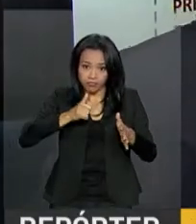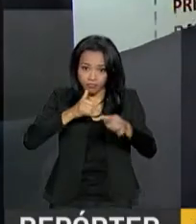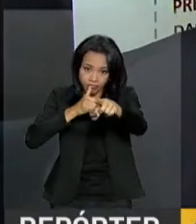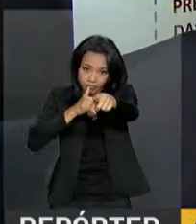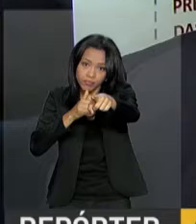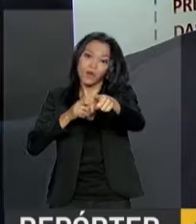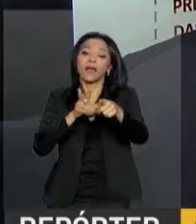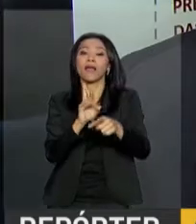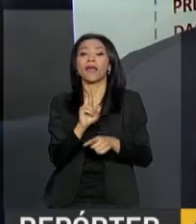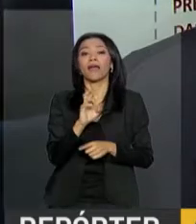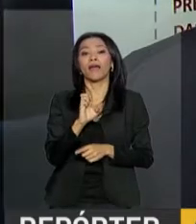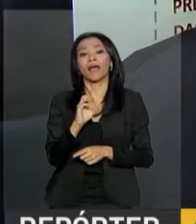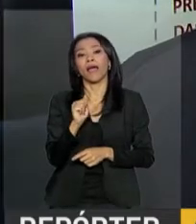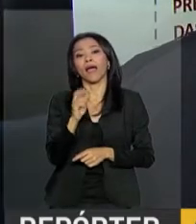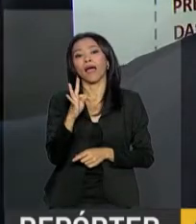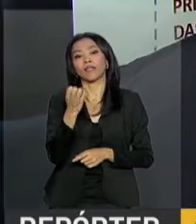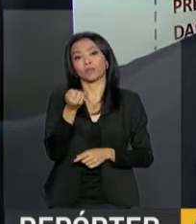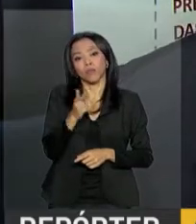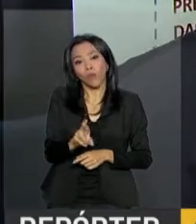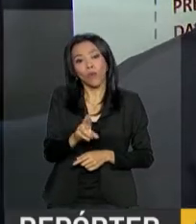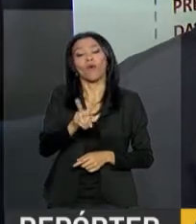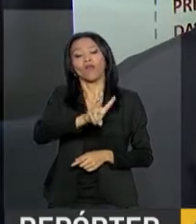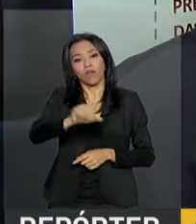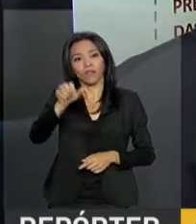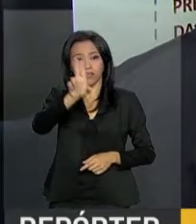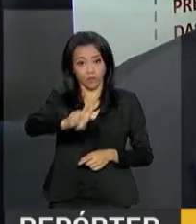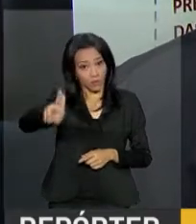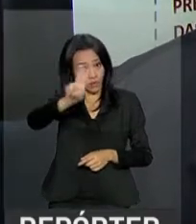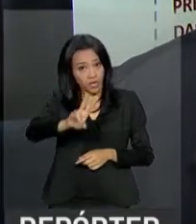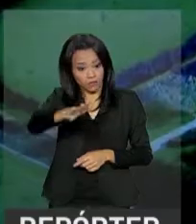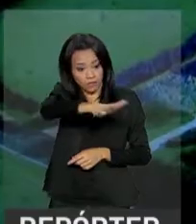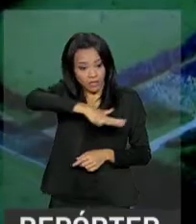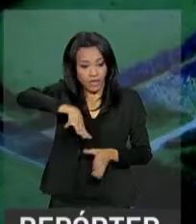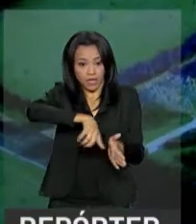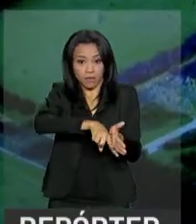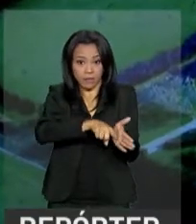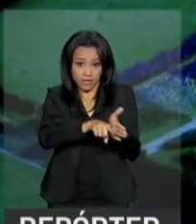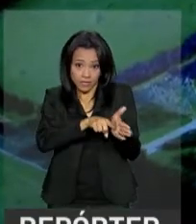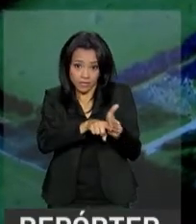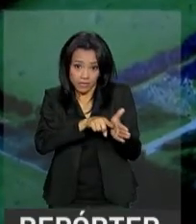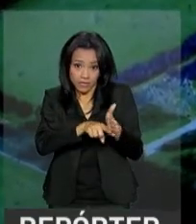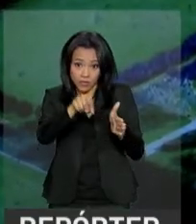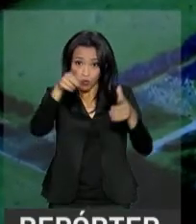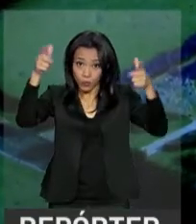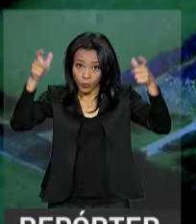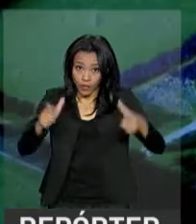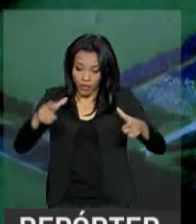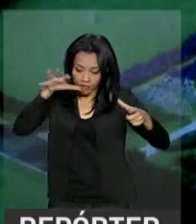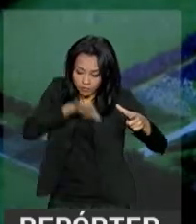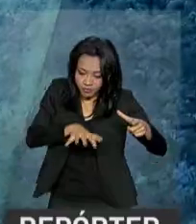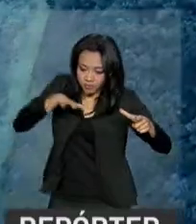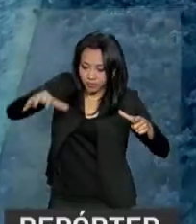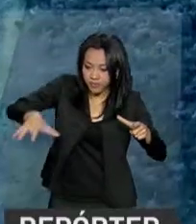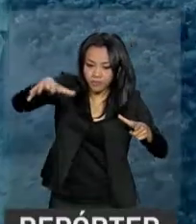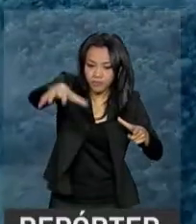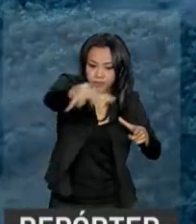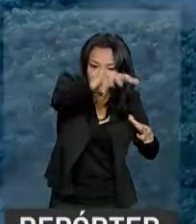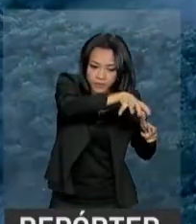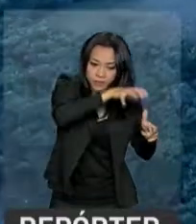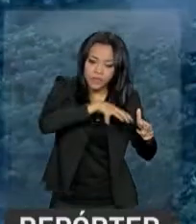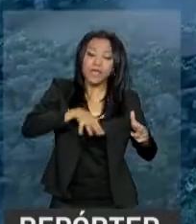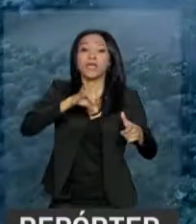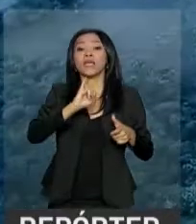combustíveis nucleares a serem usados no desenvolvimento de pesquisas o complexo que abrigará o reator será construído em iperó